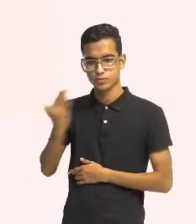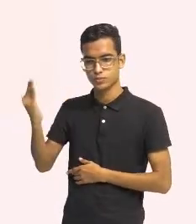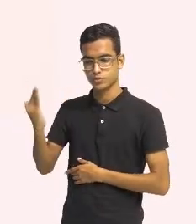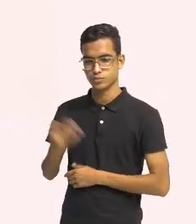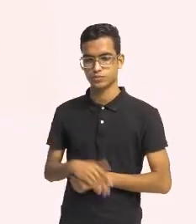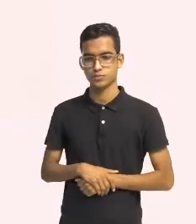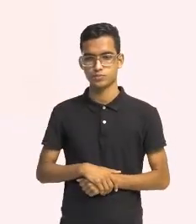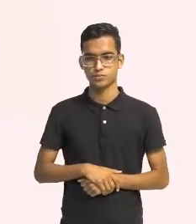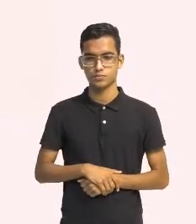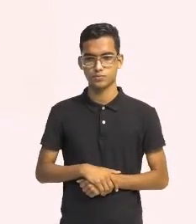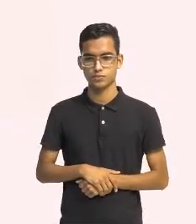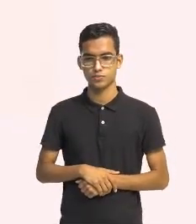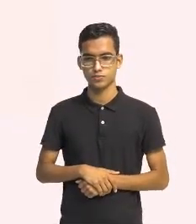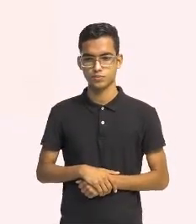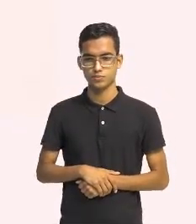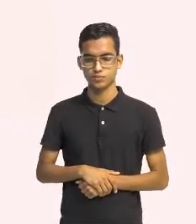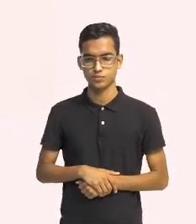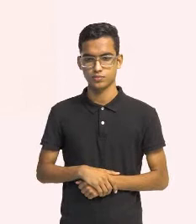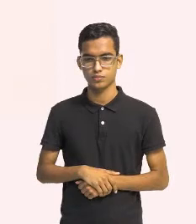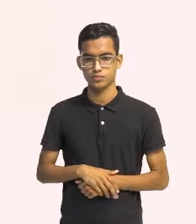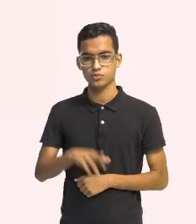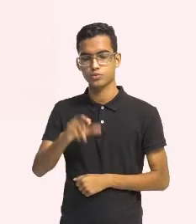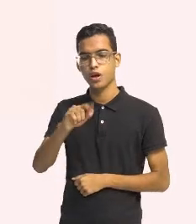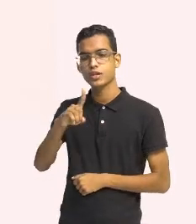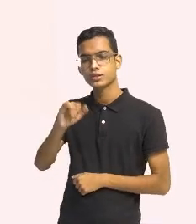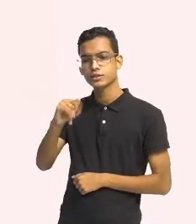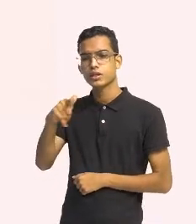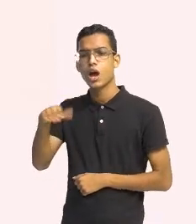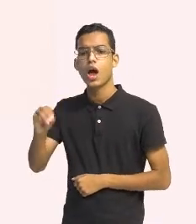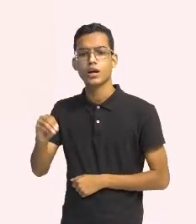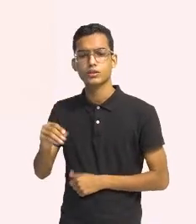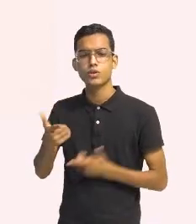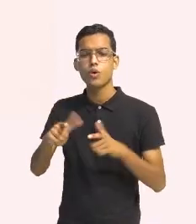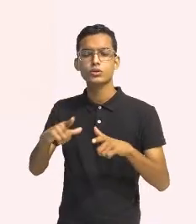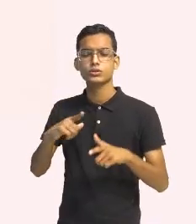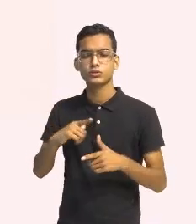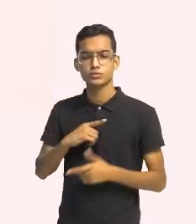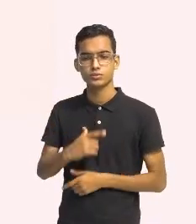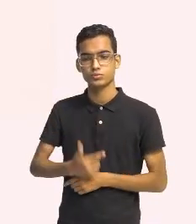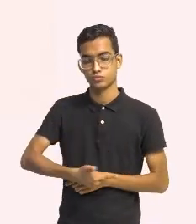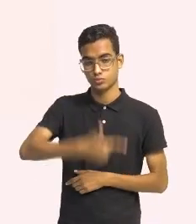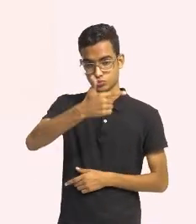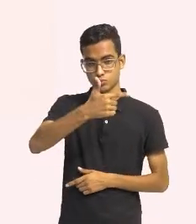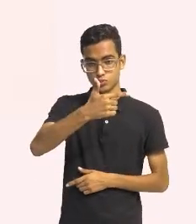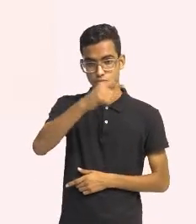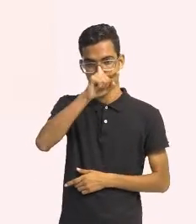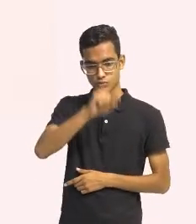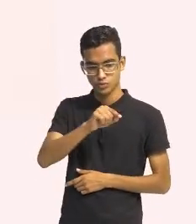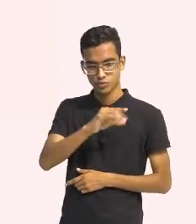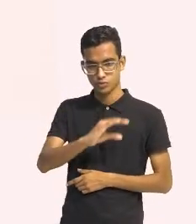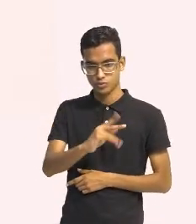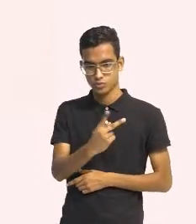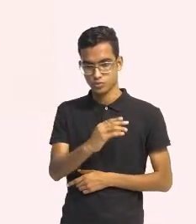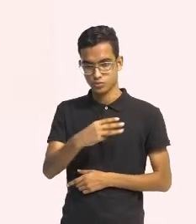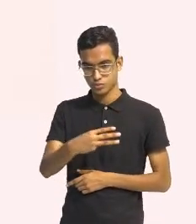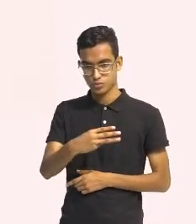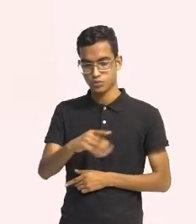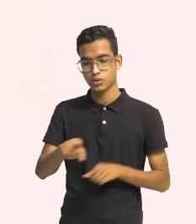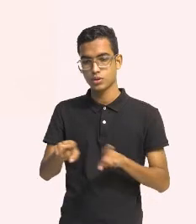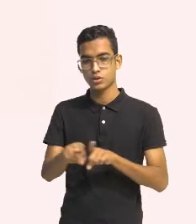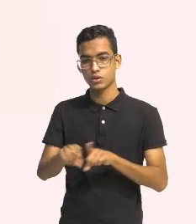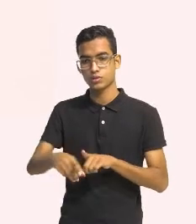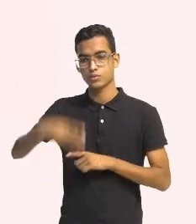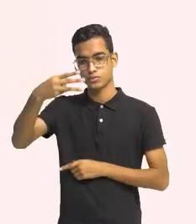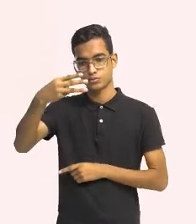5. Os radicais estão nos carbonos 2 e 3. Vamos lá para o nome? Lembrando da ordem